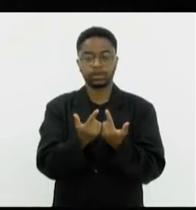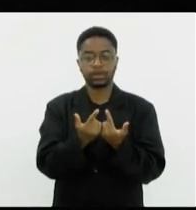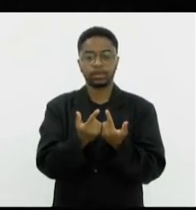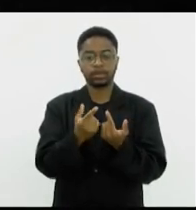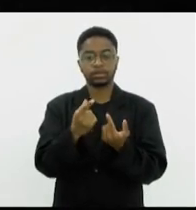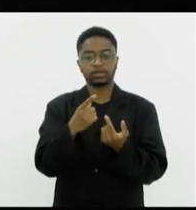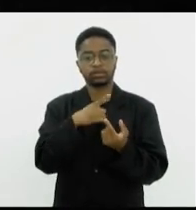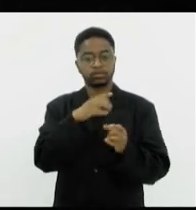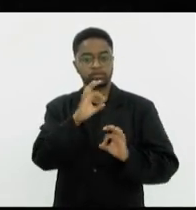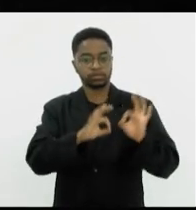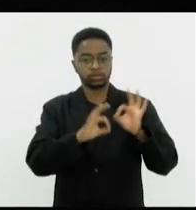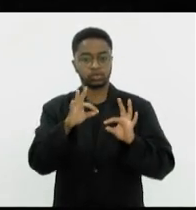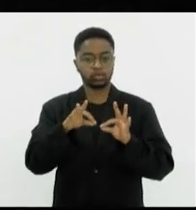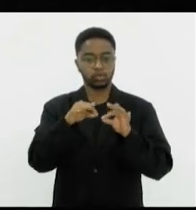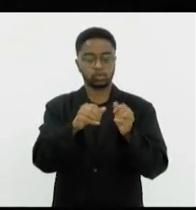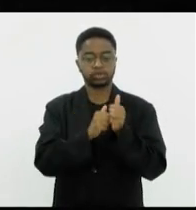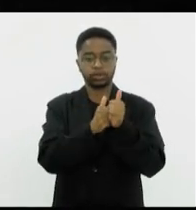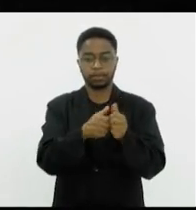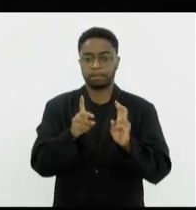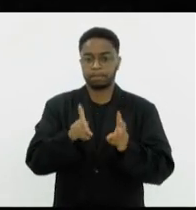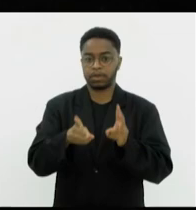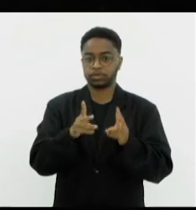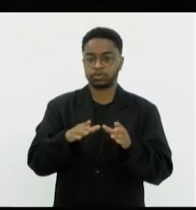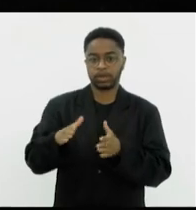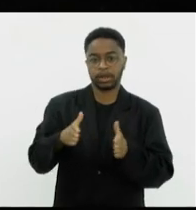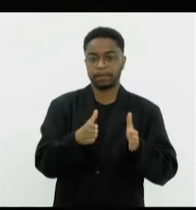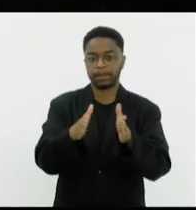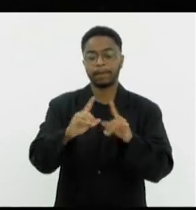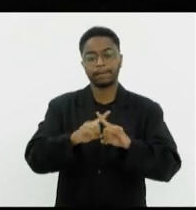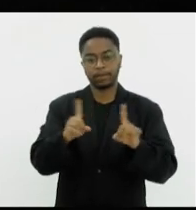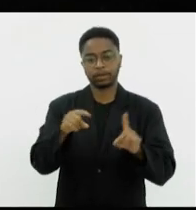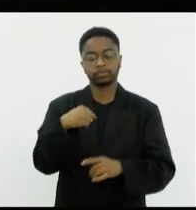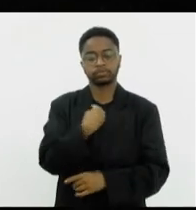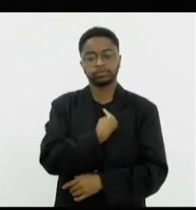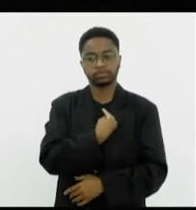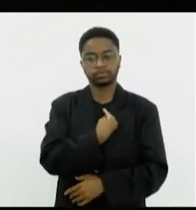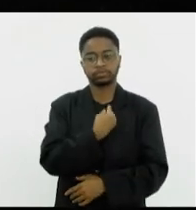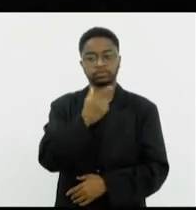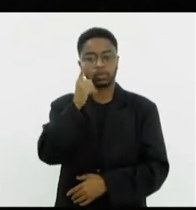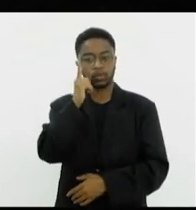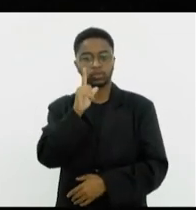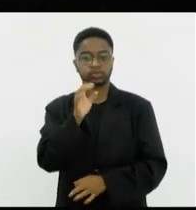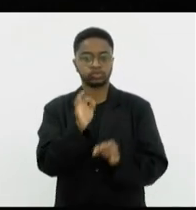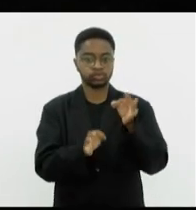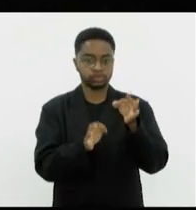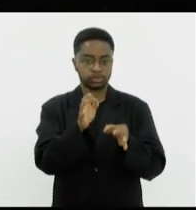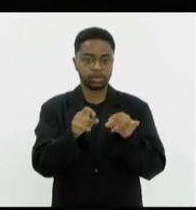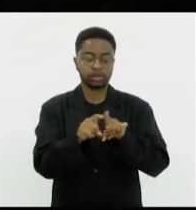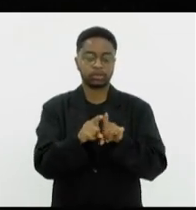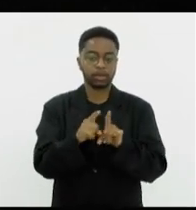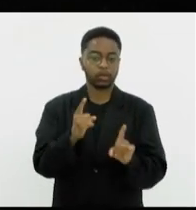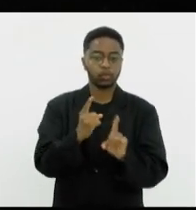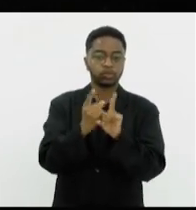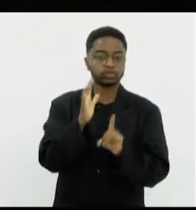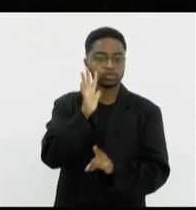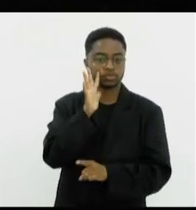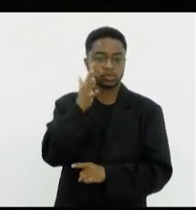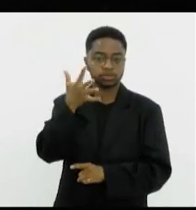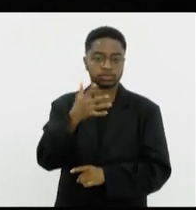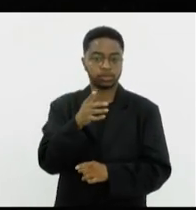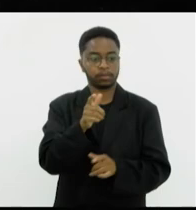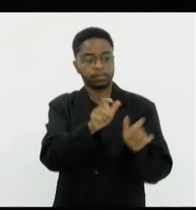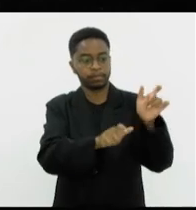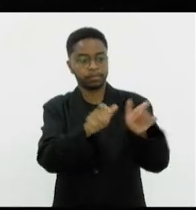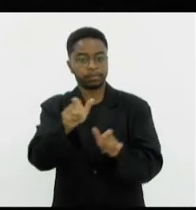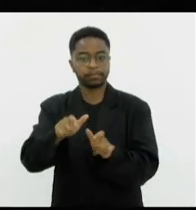fileiras, todos na mesma direção, a gente em algum momento vai buscar justiça e solução para esses